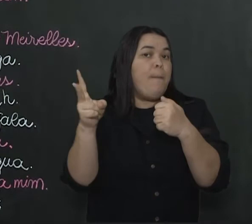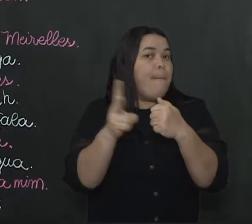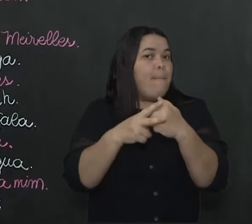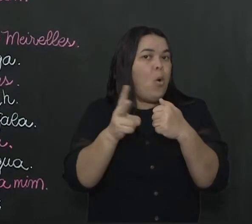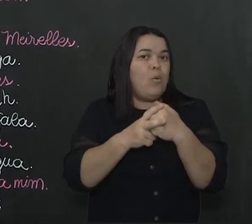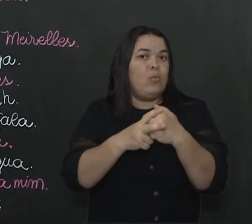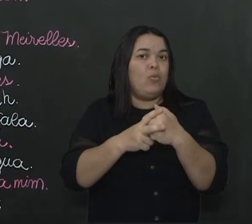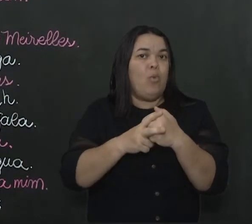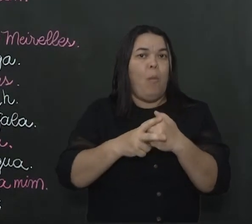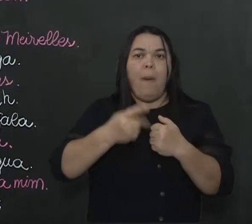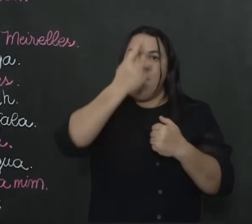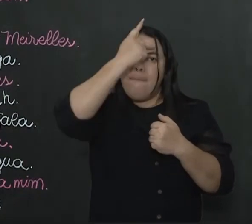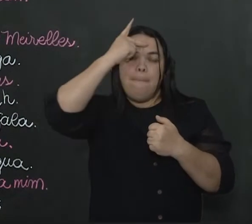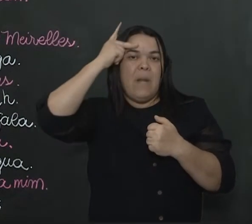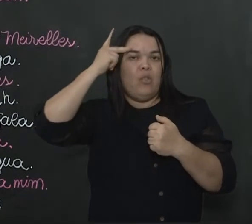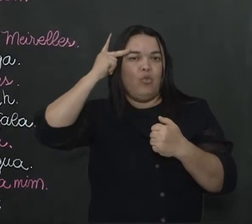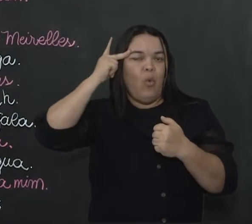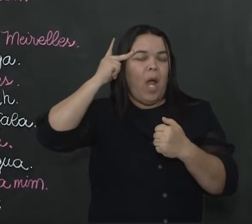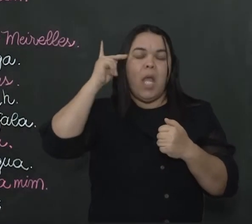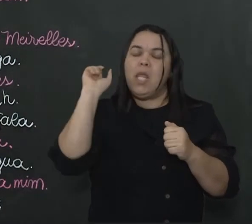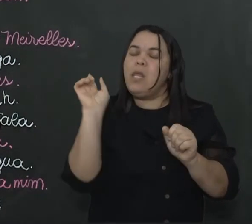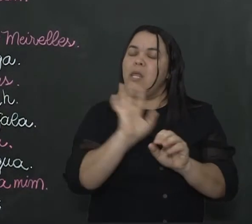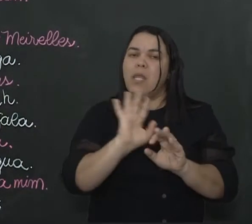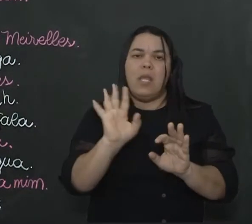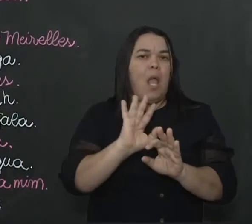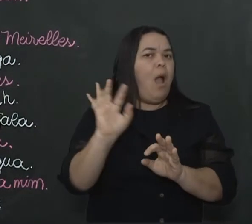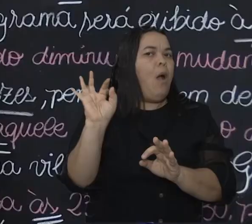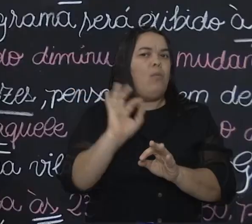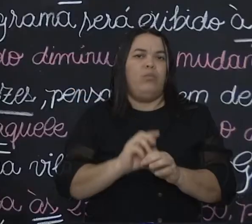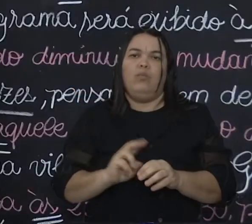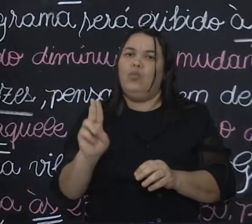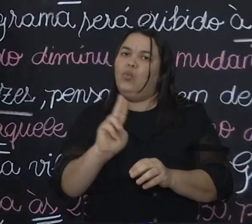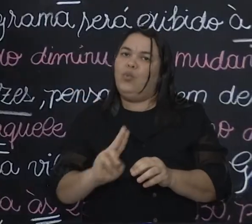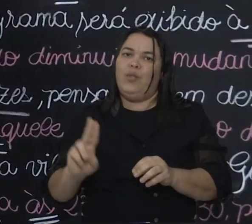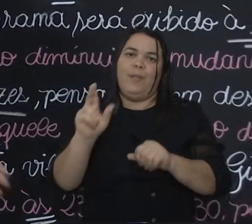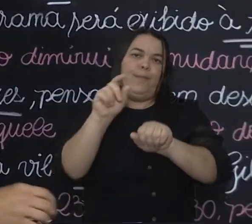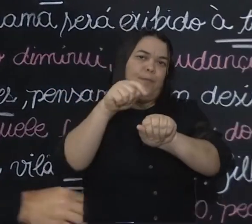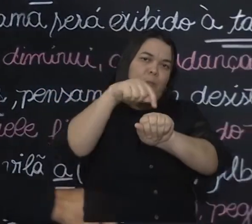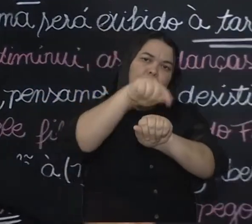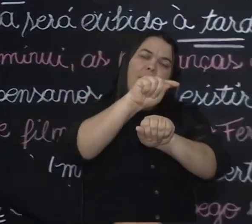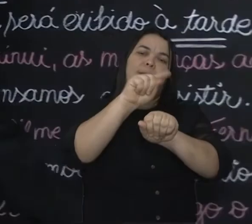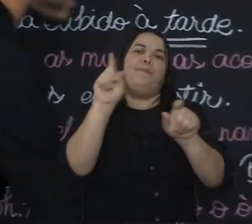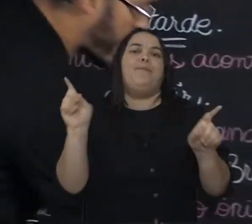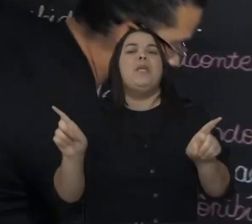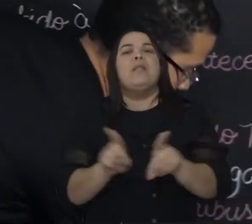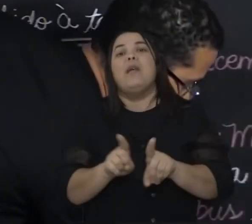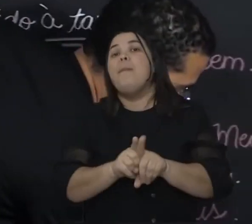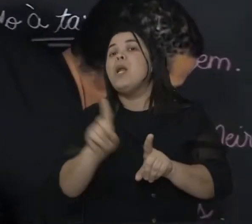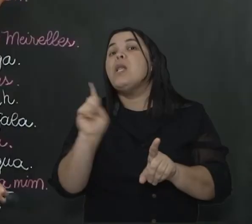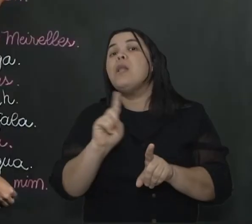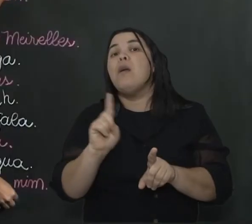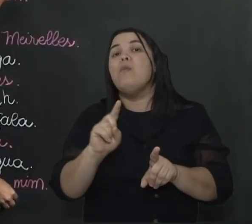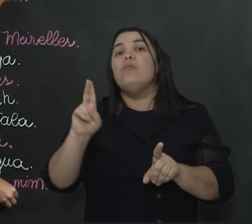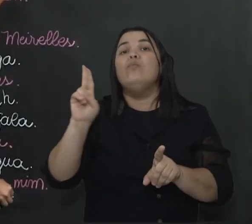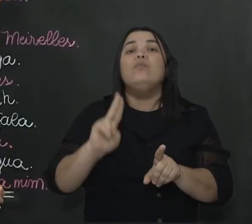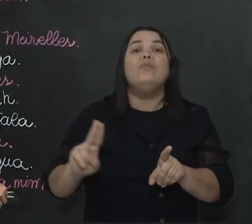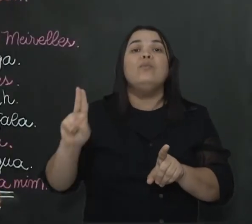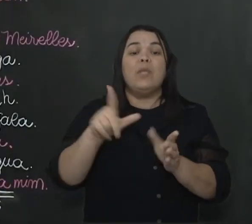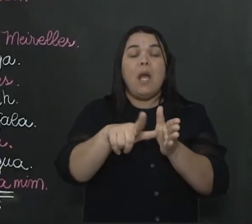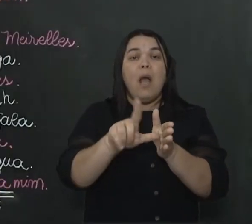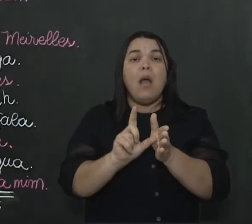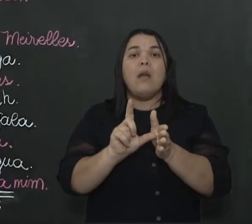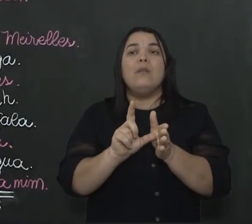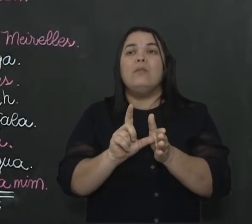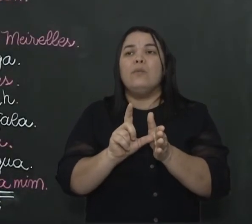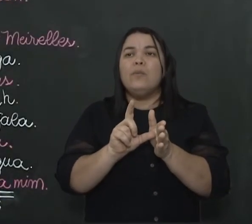não utiliza o acento indicativo da crase. A gente também não usa o acento indicativo da crase antes dos pronomes pessoais